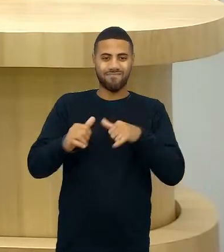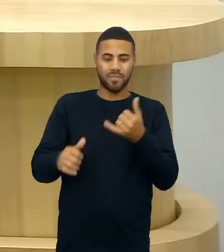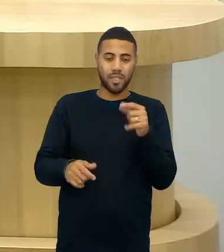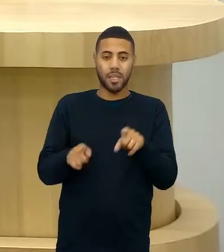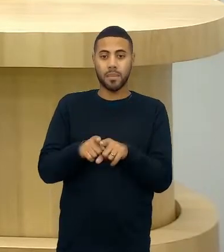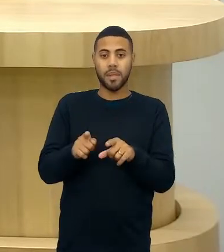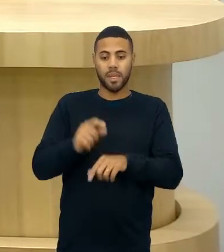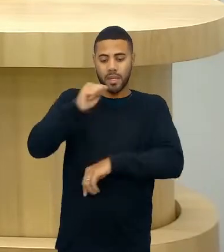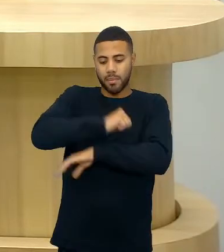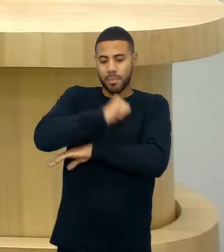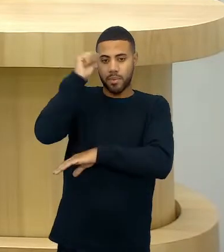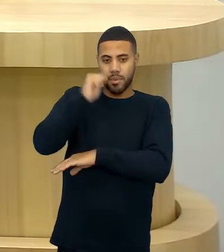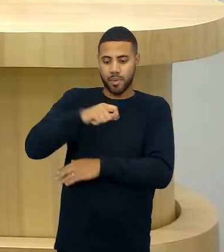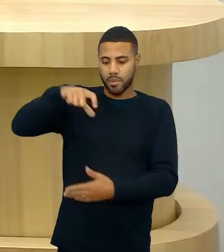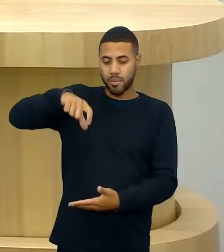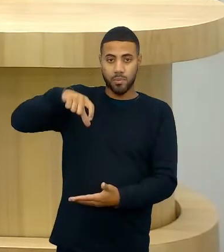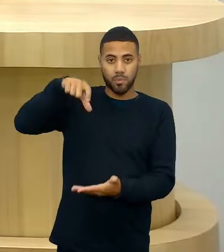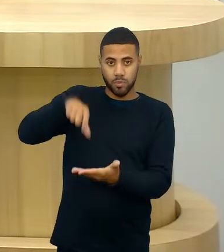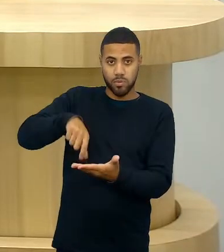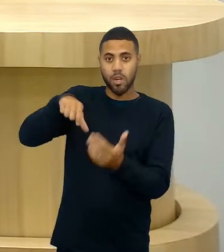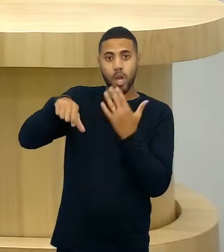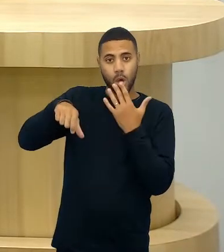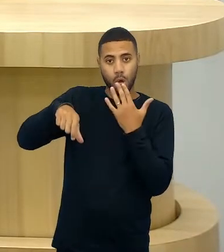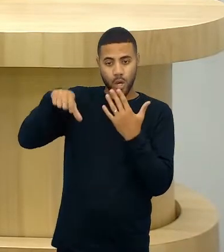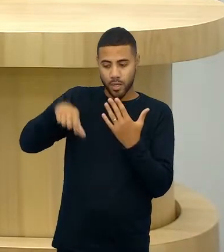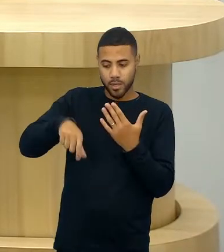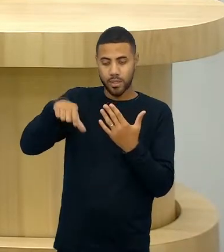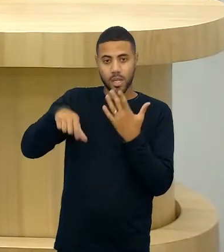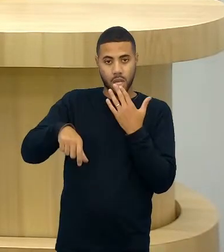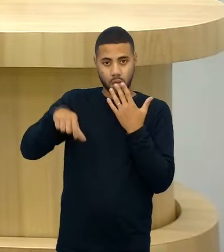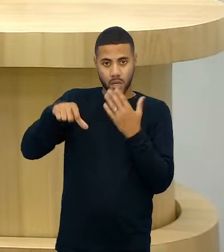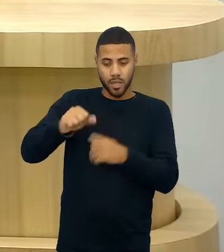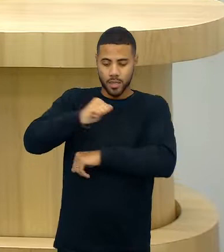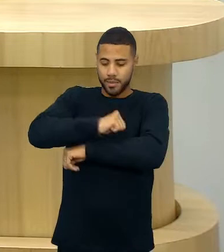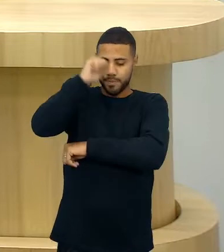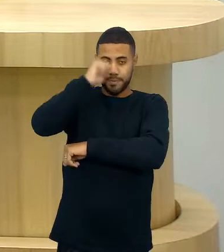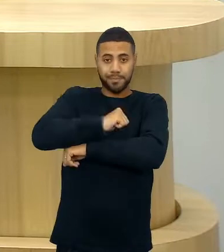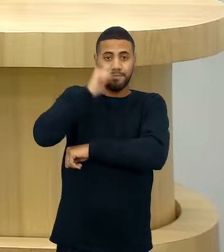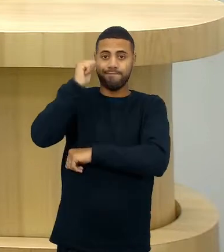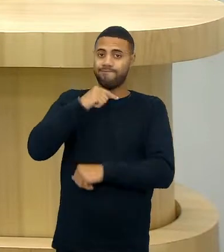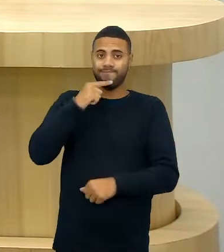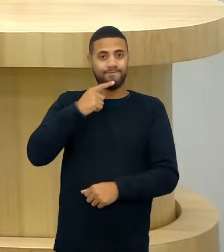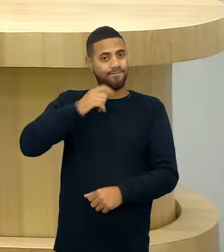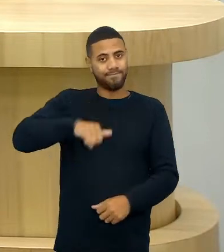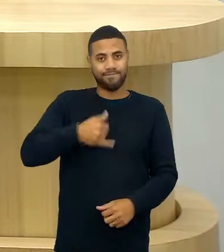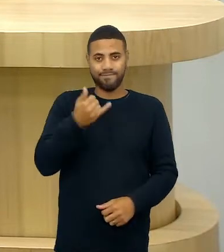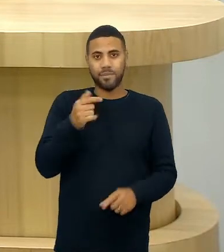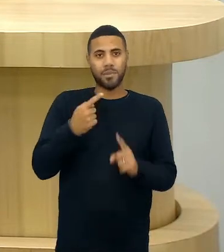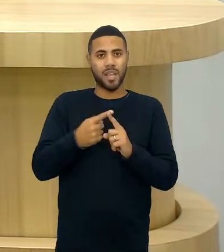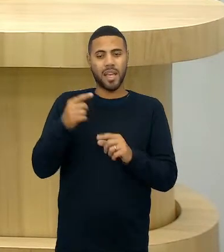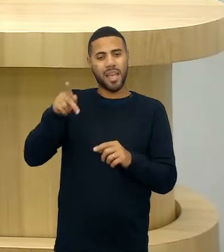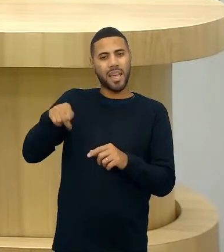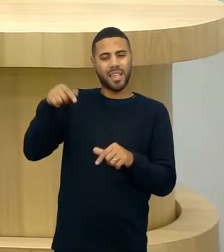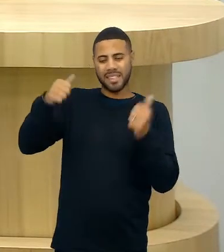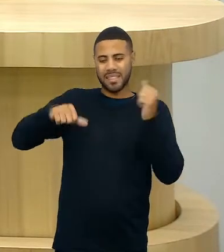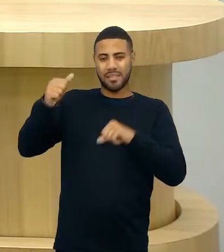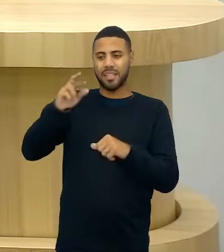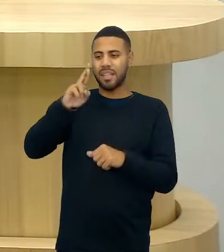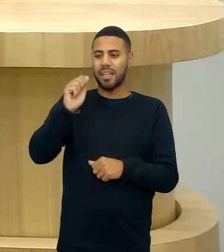complicado você reaproveitar, principalmente no caso das pilhas, porque ela tem um material ali levemente radioativo,